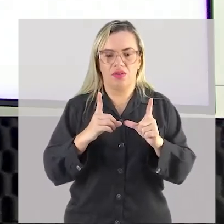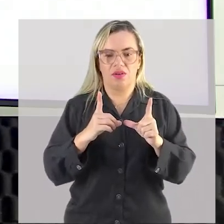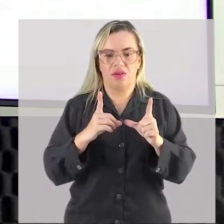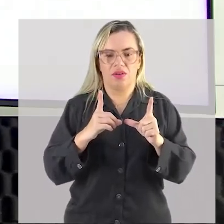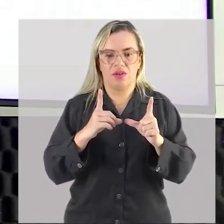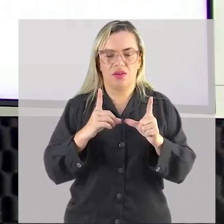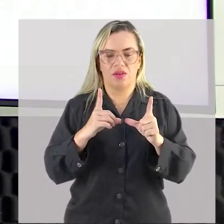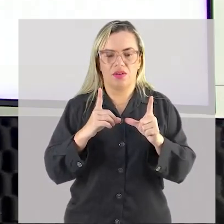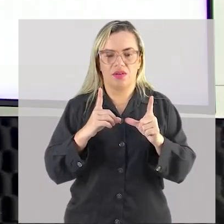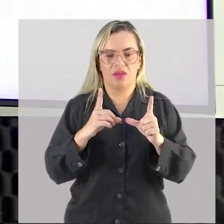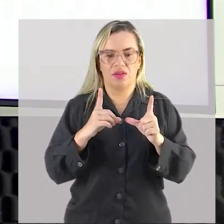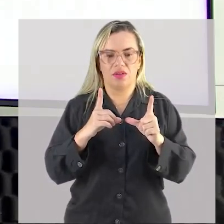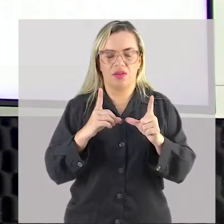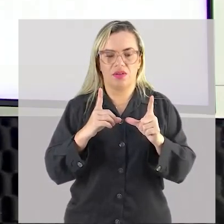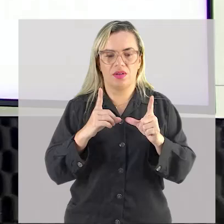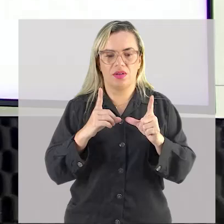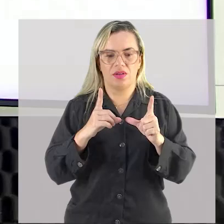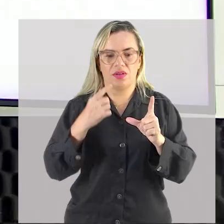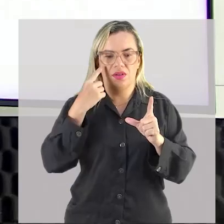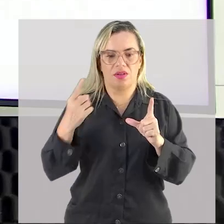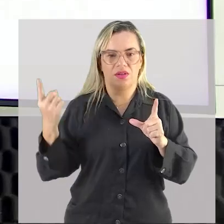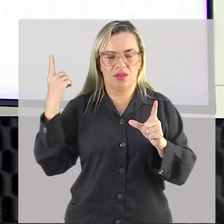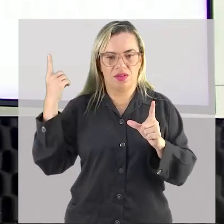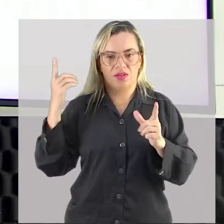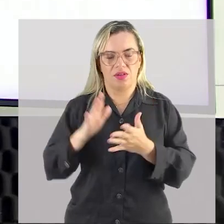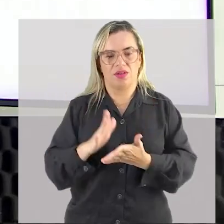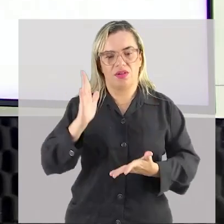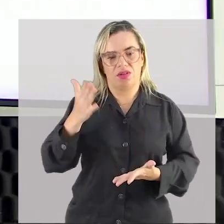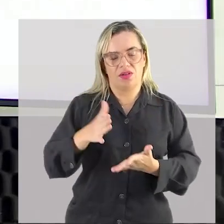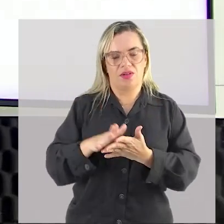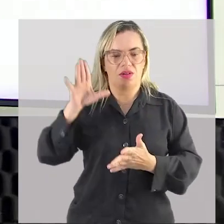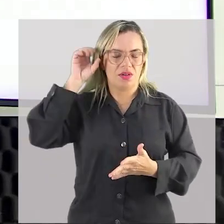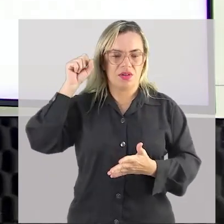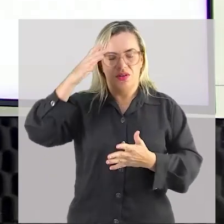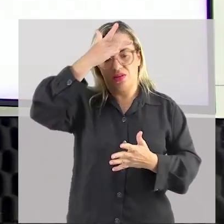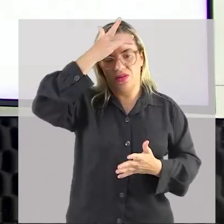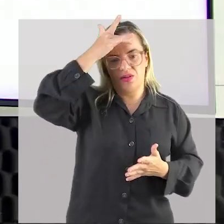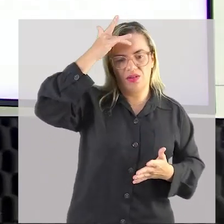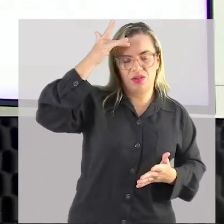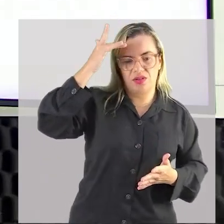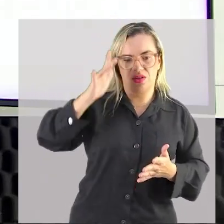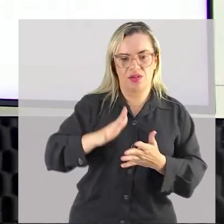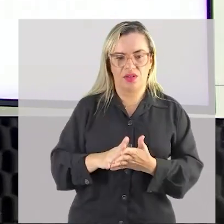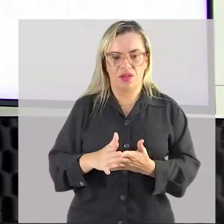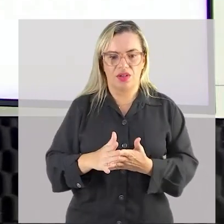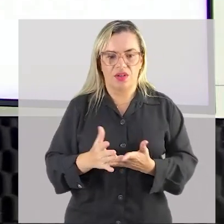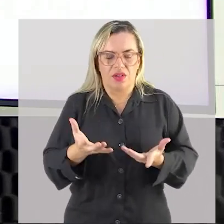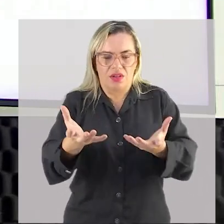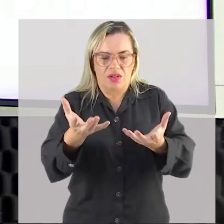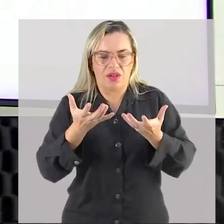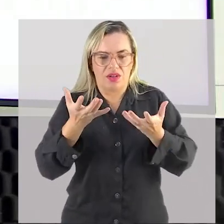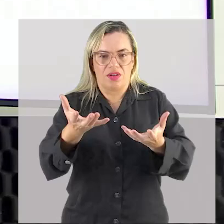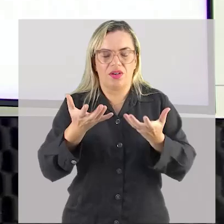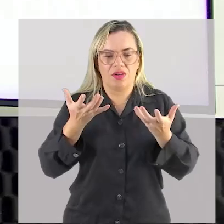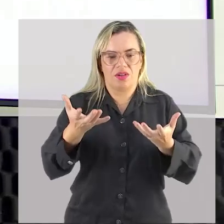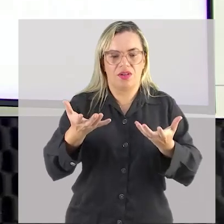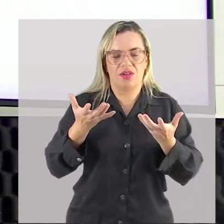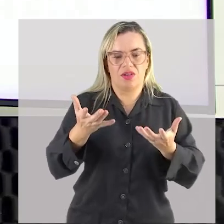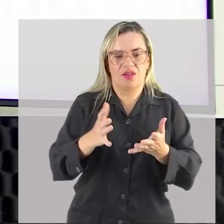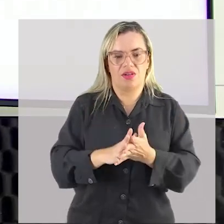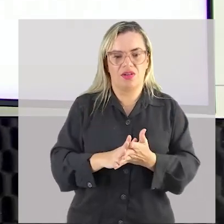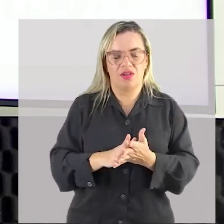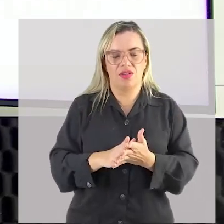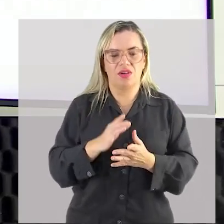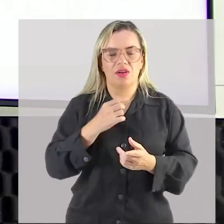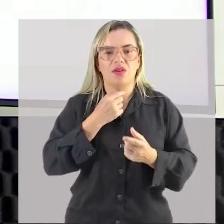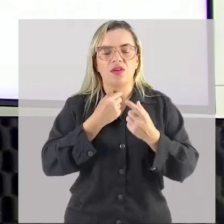nunca comeu mel quando come se lambusa já Ouviram isso quer dizer ou seja a pessoa vai de muita sede ao pote ó muita sede ao pote também é um deito